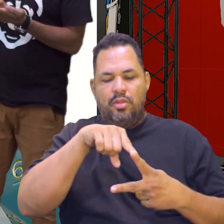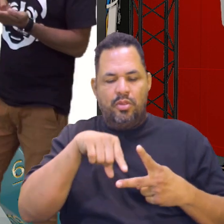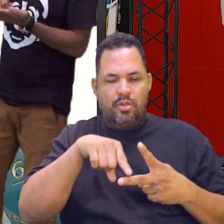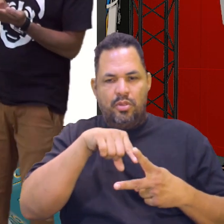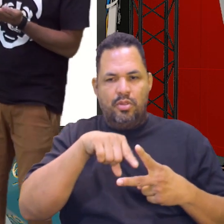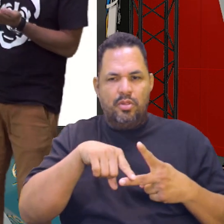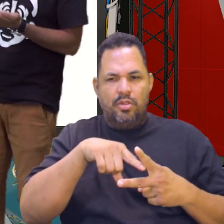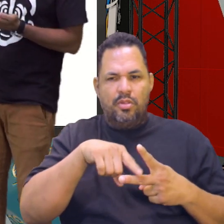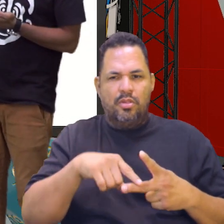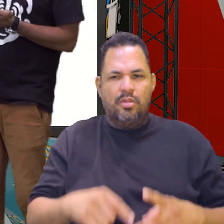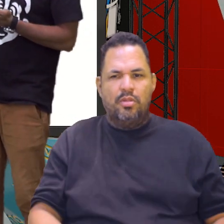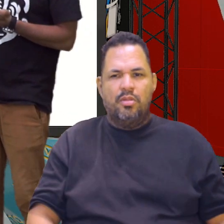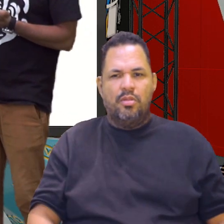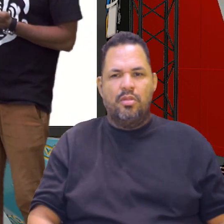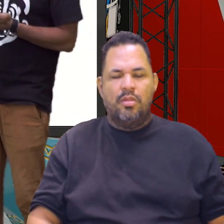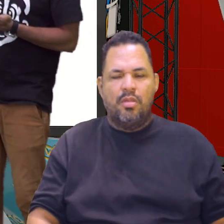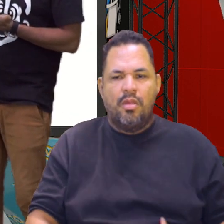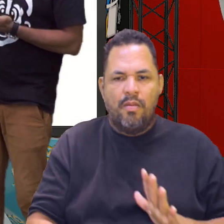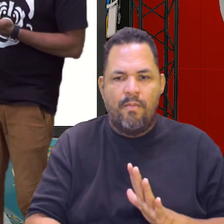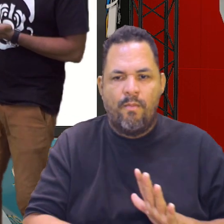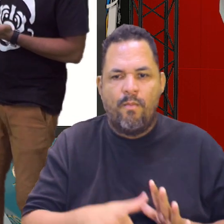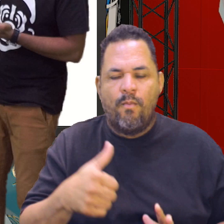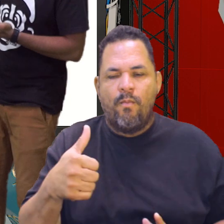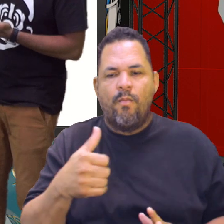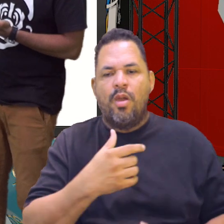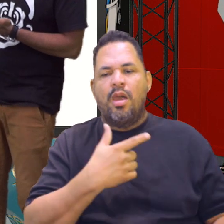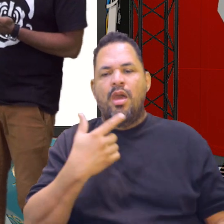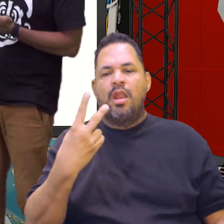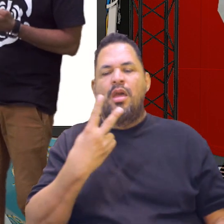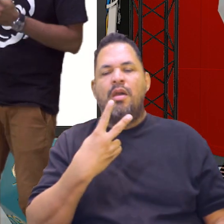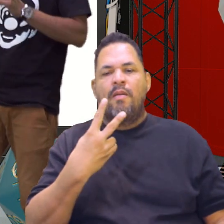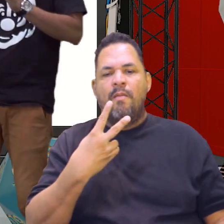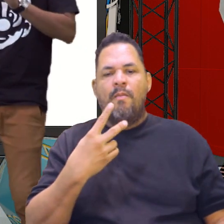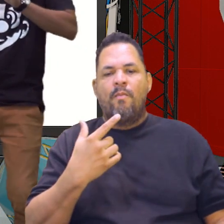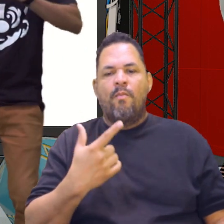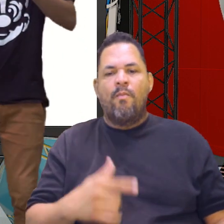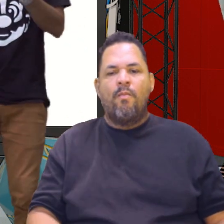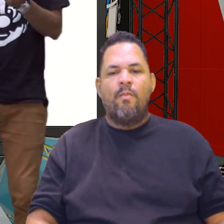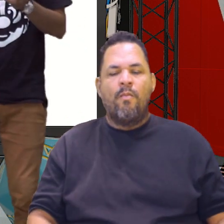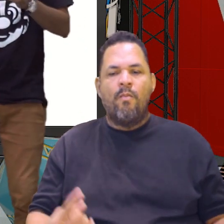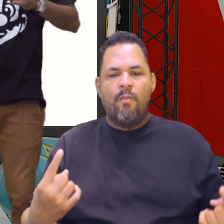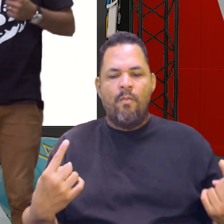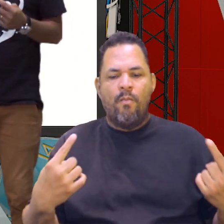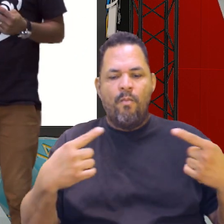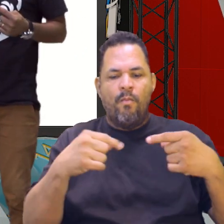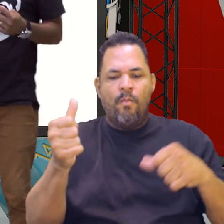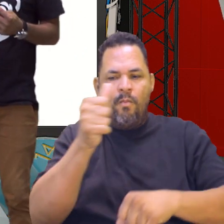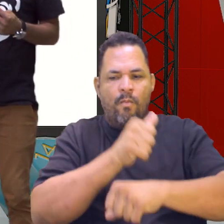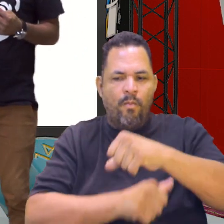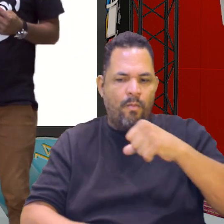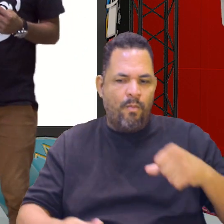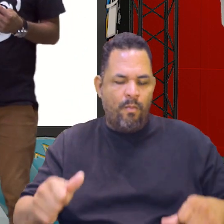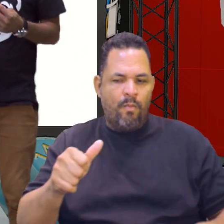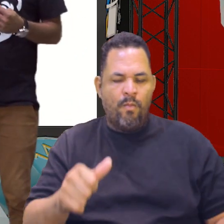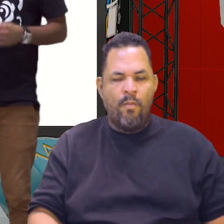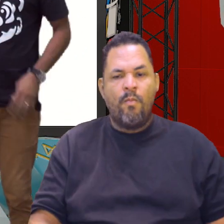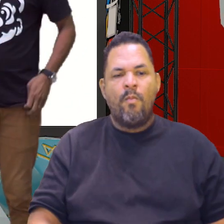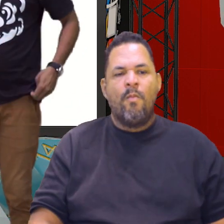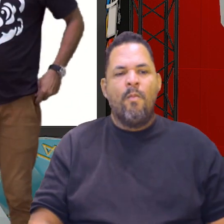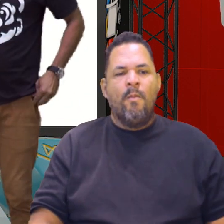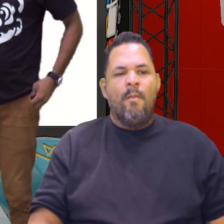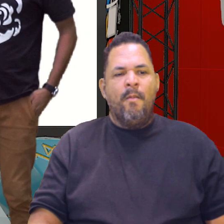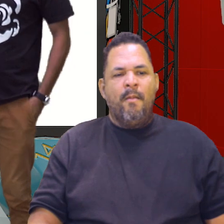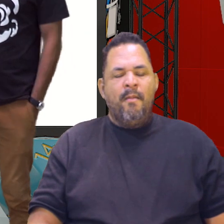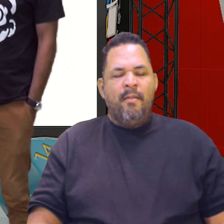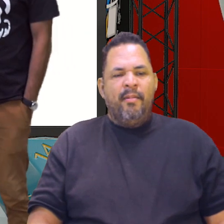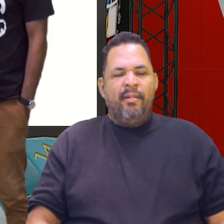Isso, o coeficiente angular da primeira reta com o da segunda reta tem que ser o oposto e o inverso. Sim. Aqui